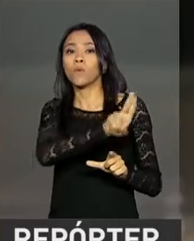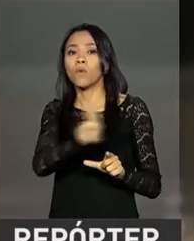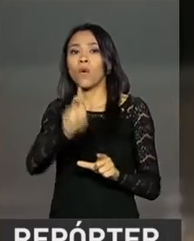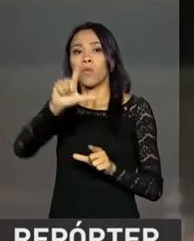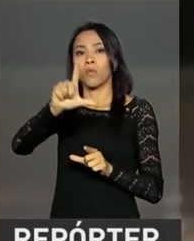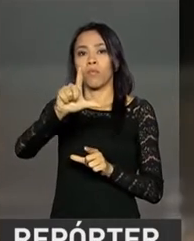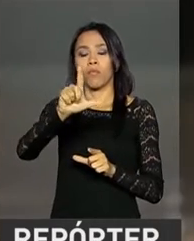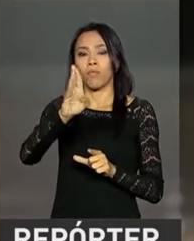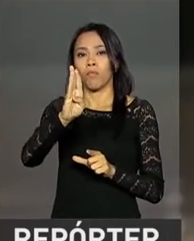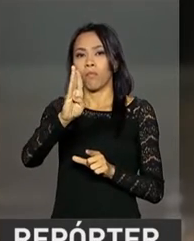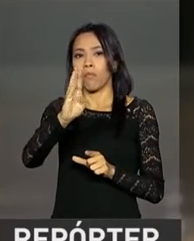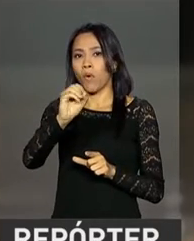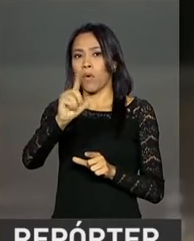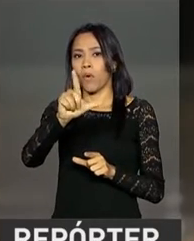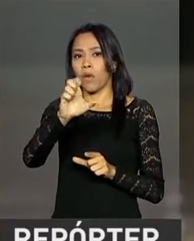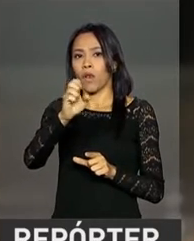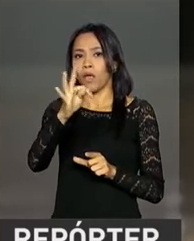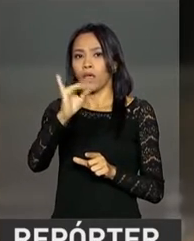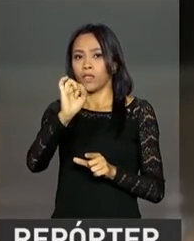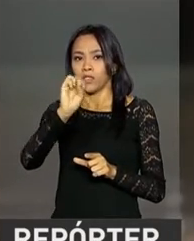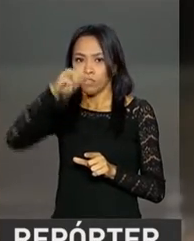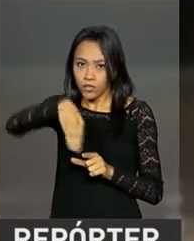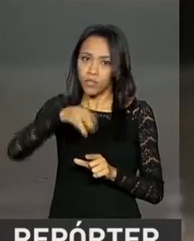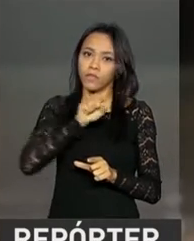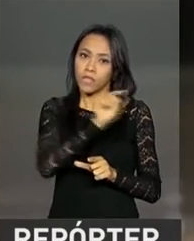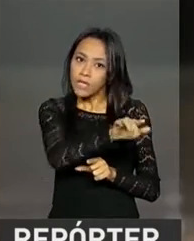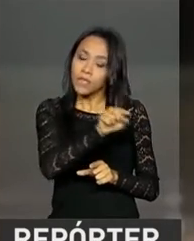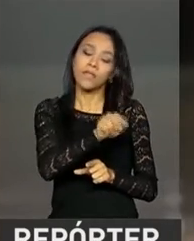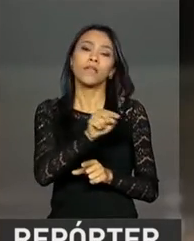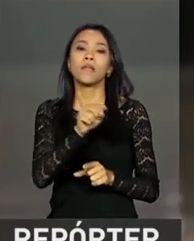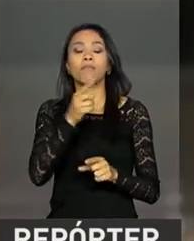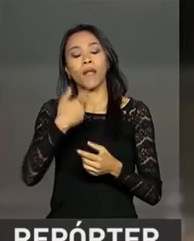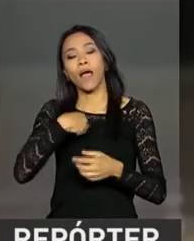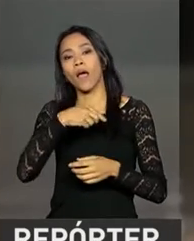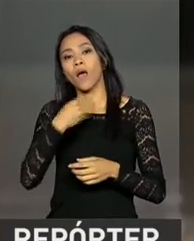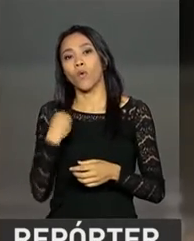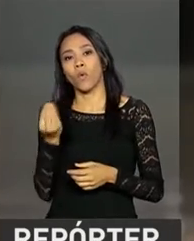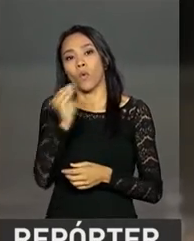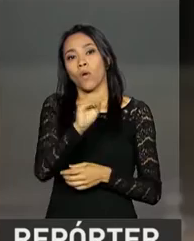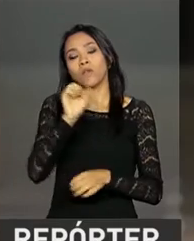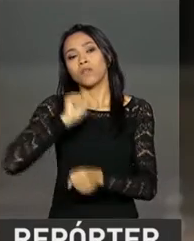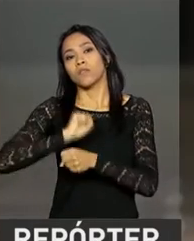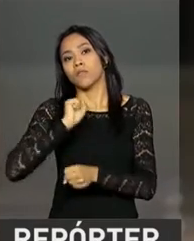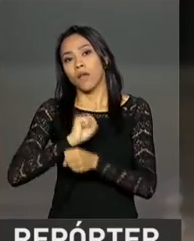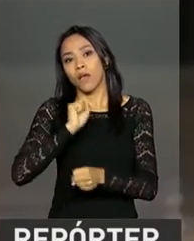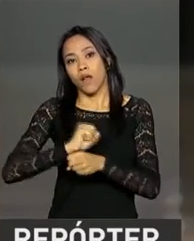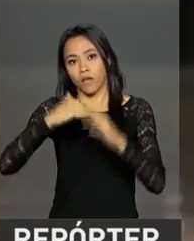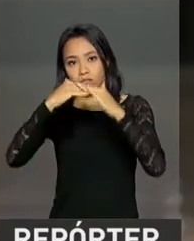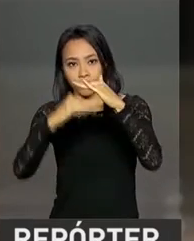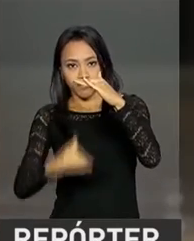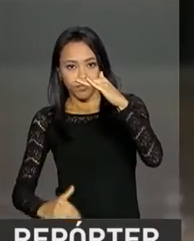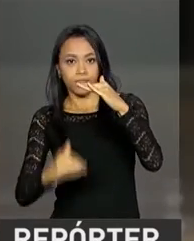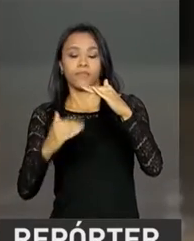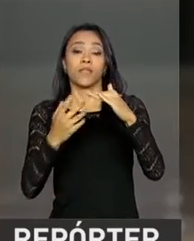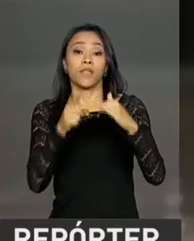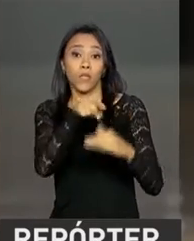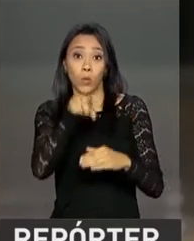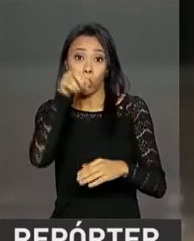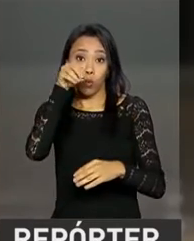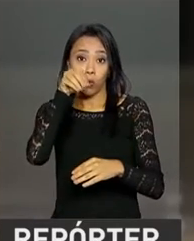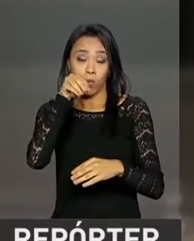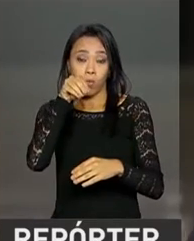clique é selecionar aí a opção de fazer parte da lista de espera o sistema do sisu ele vai até